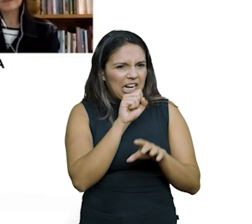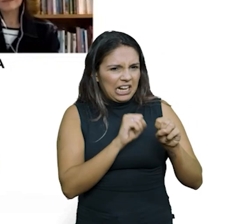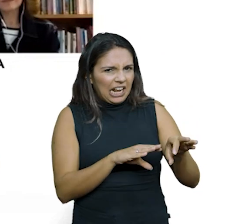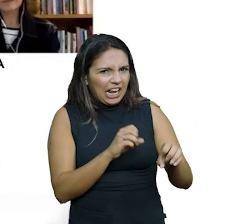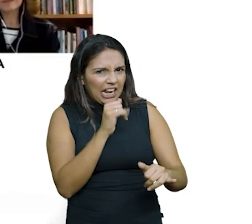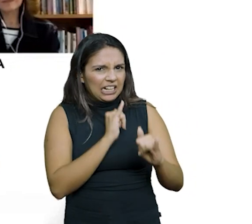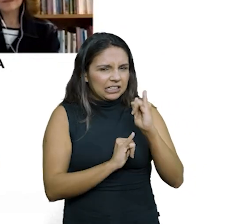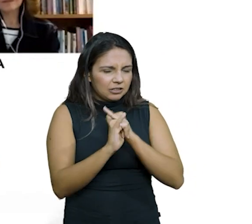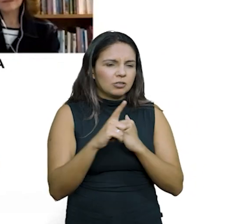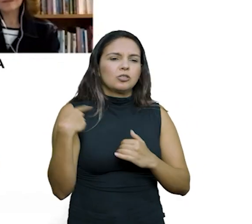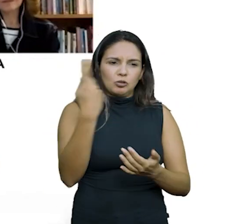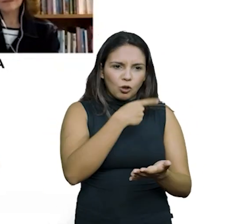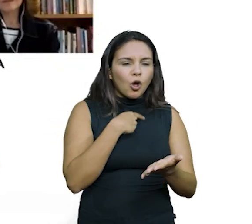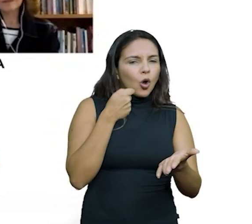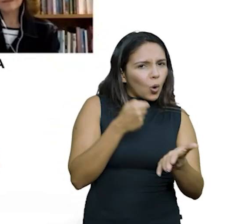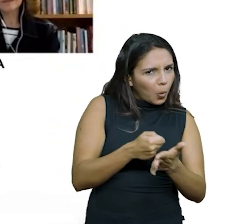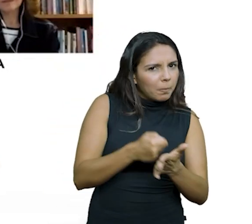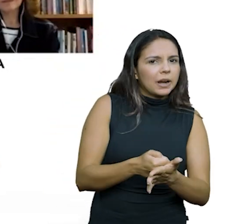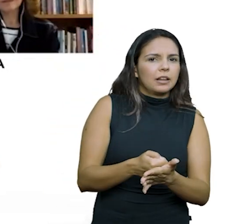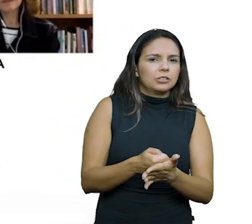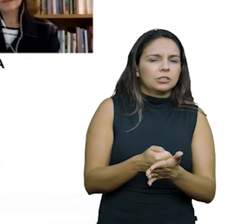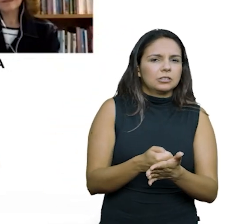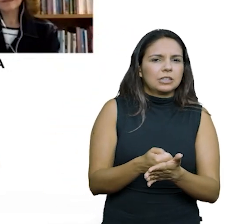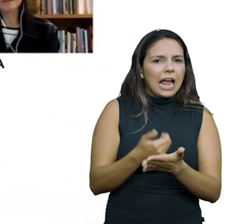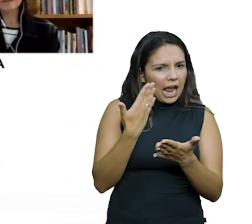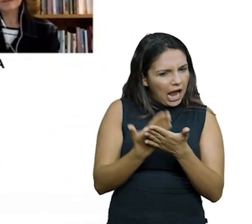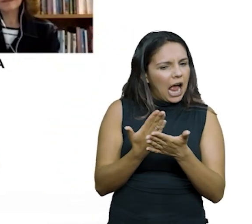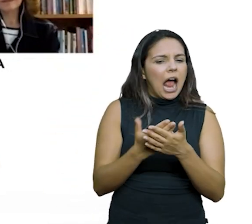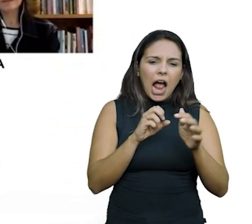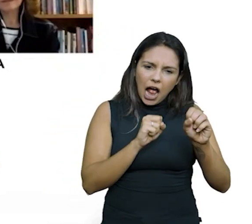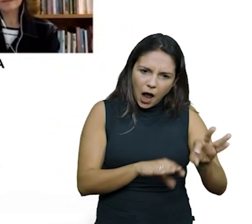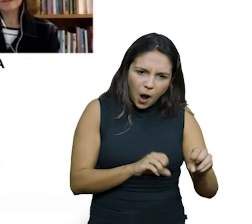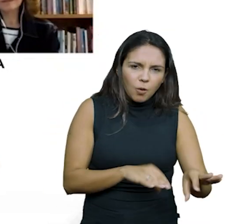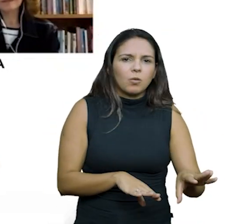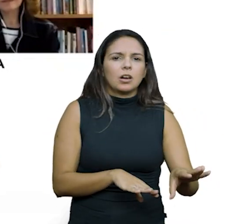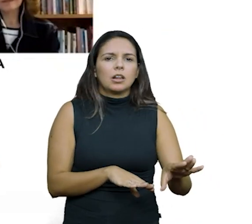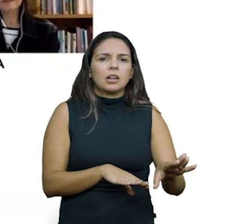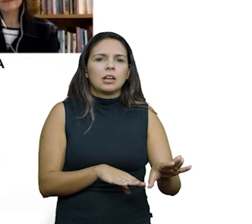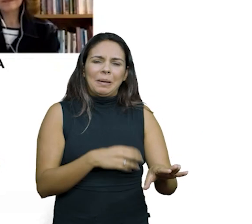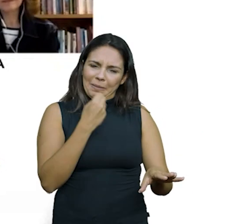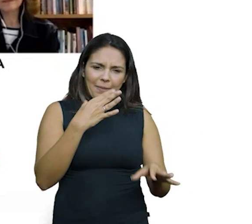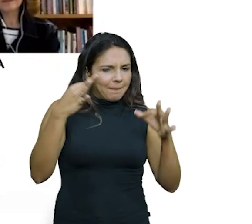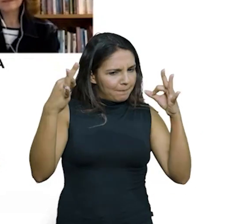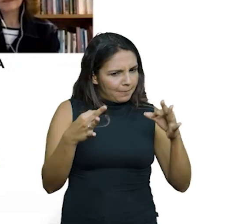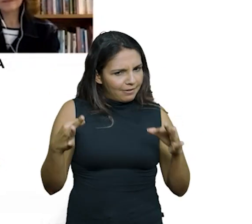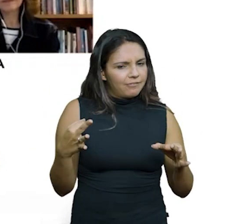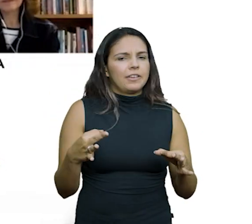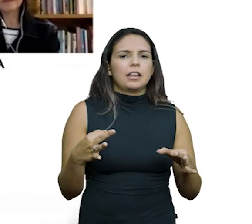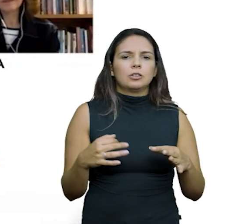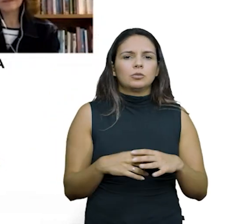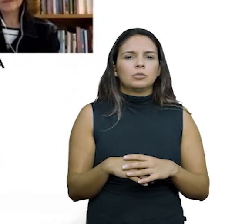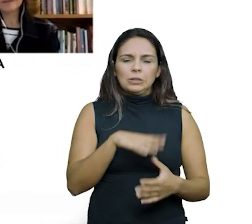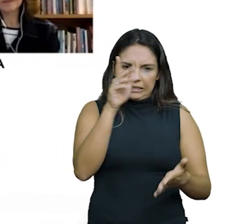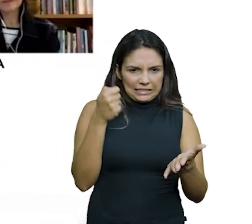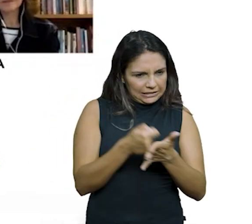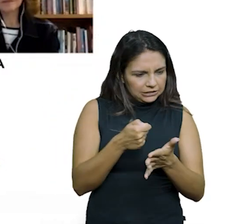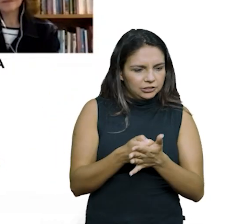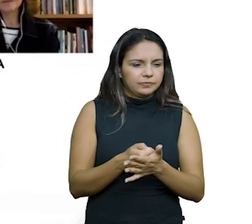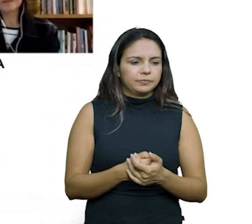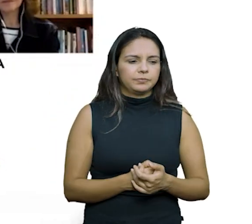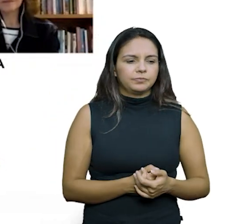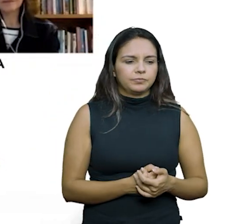sendo rigorosamente cobrados para que a aula seja perfeitamente dada, tudo dentro dos padrões